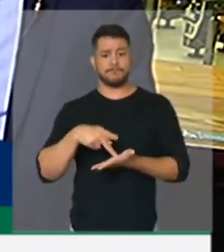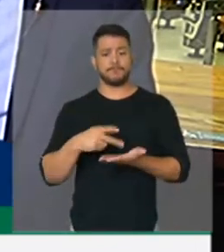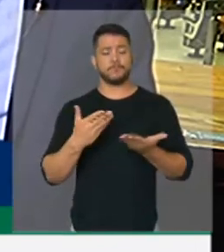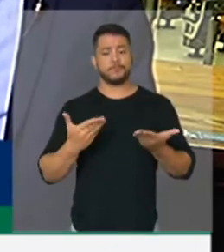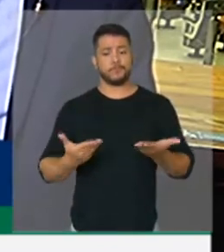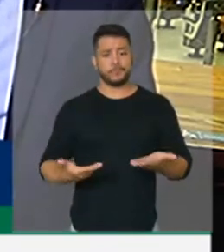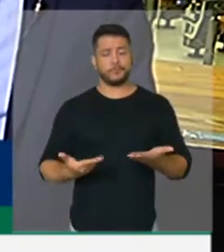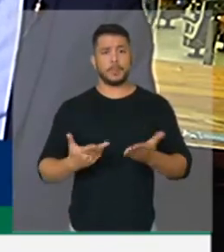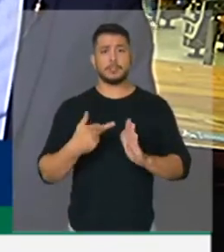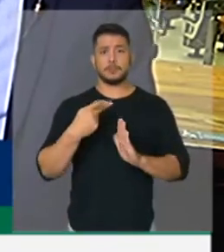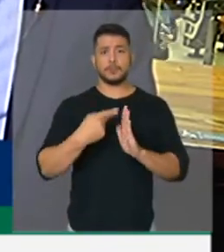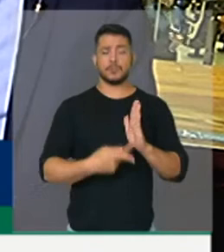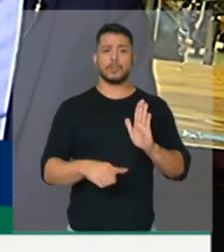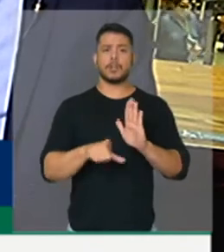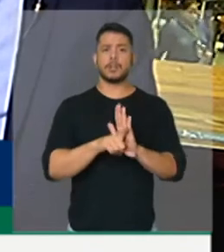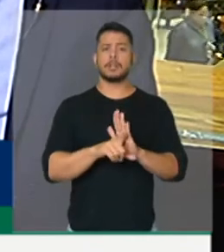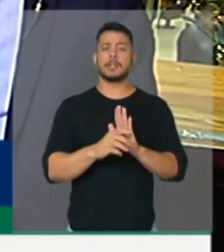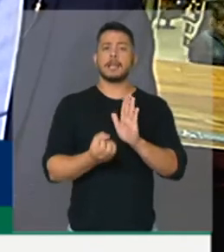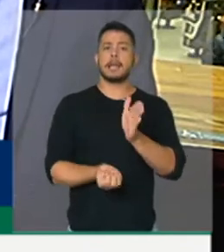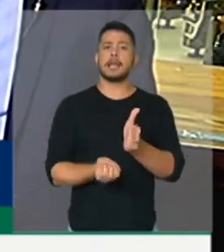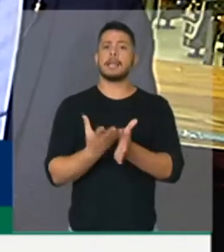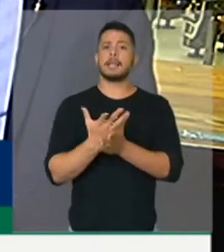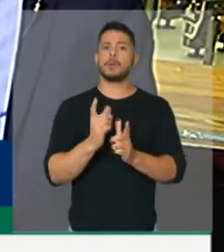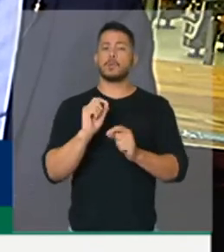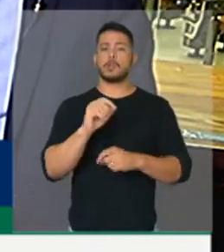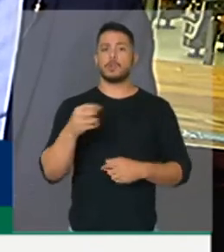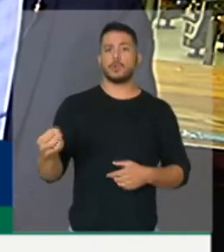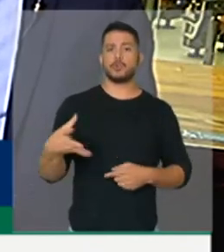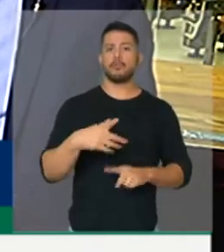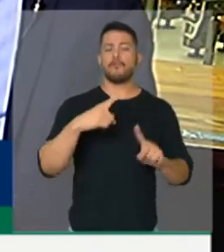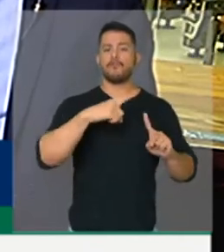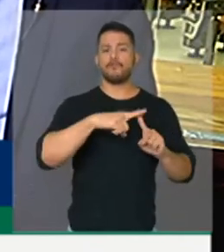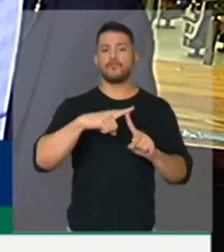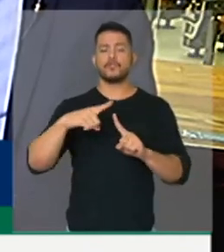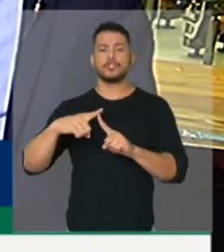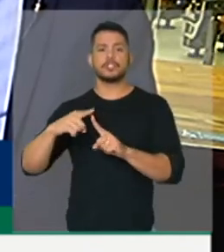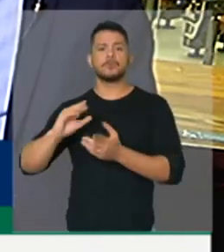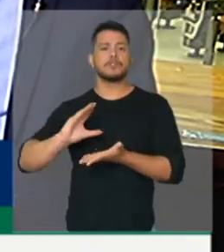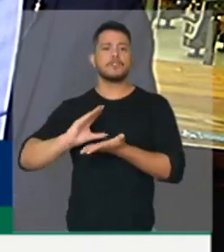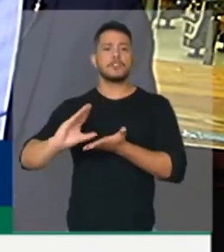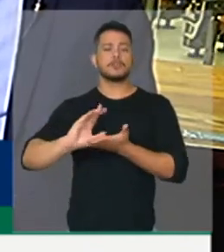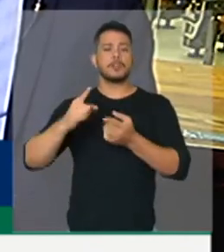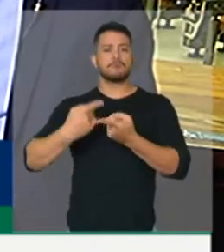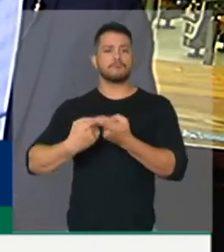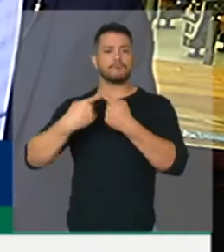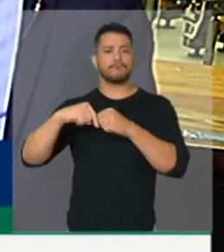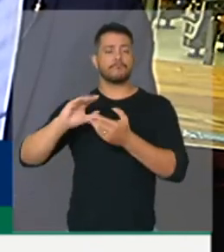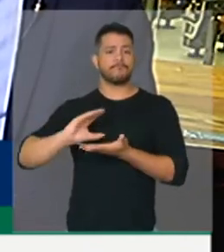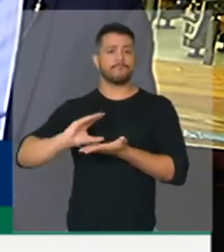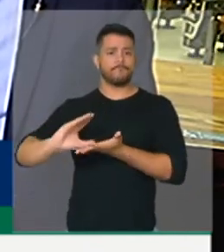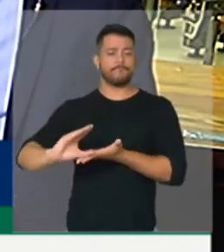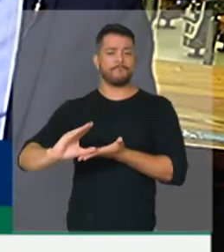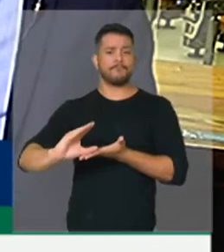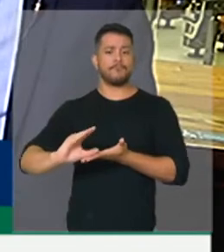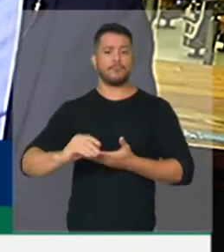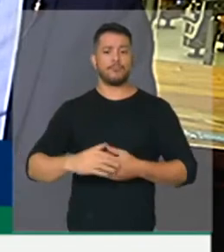ele cria um novo tipo de investimento, digamos assim, no setor de